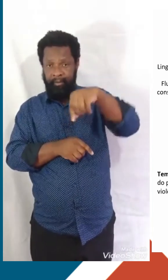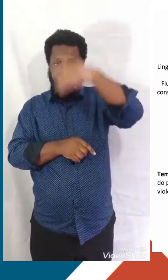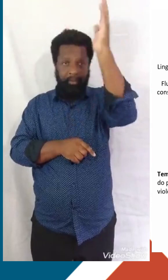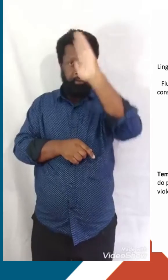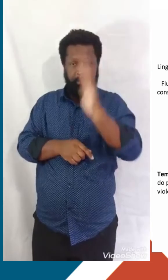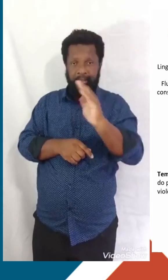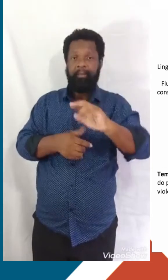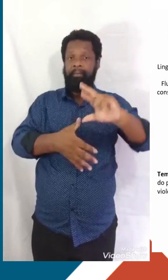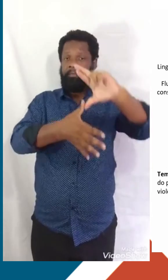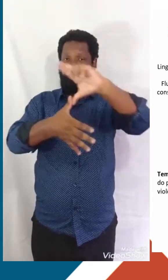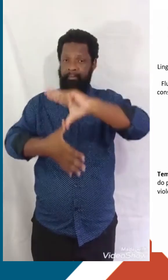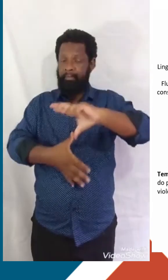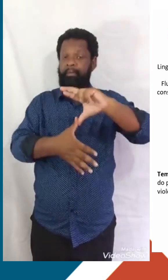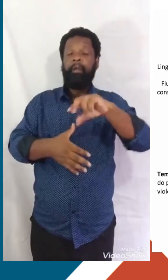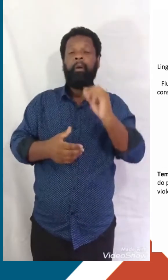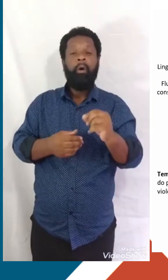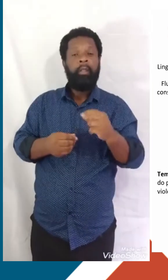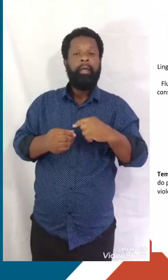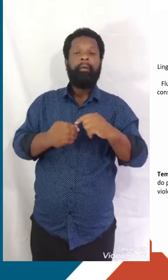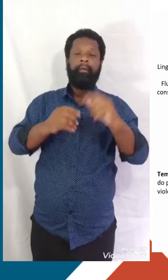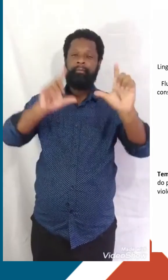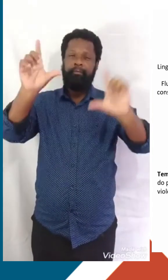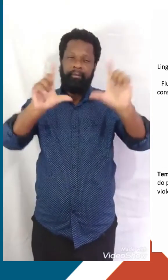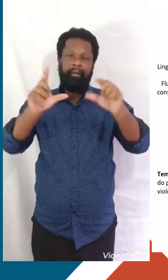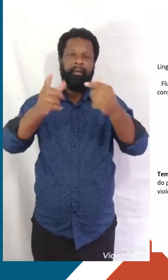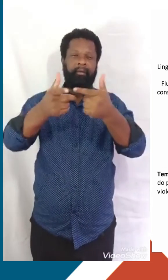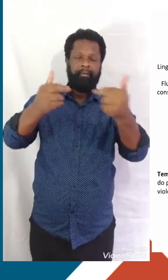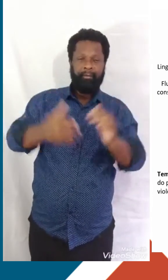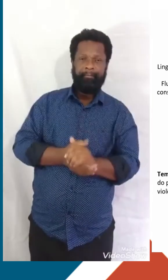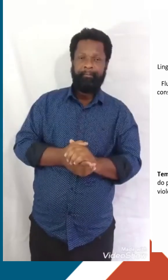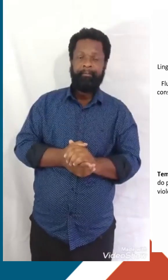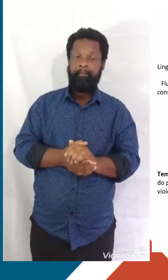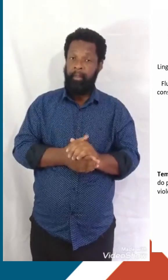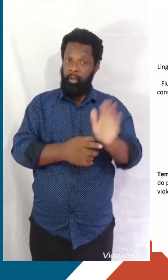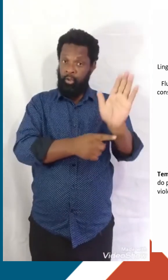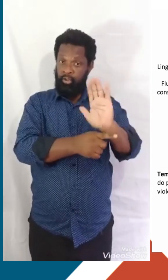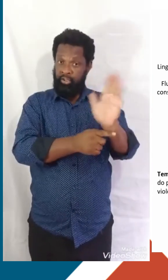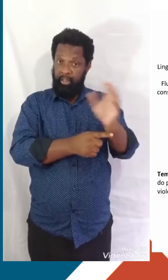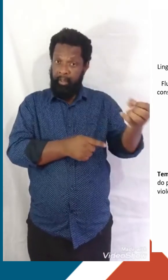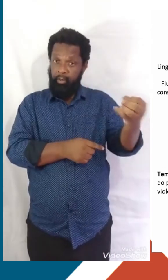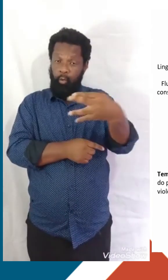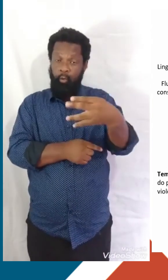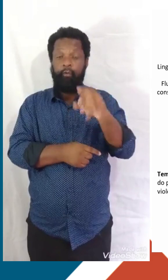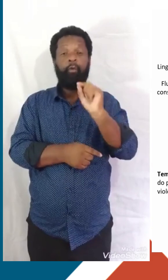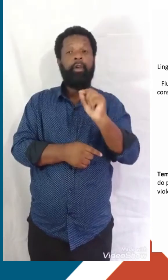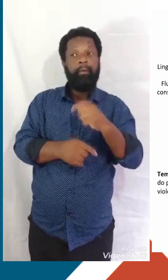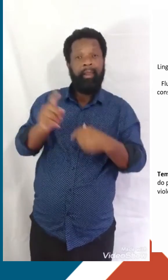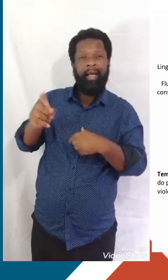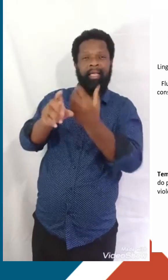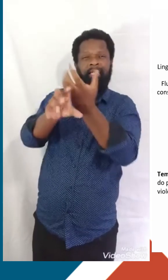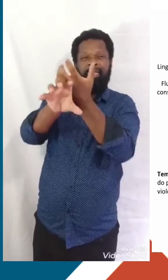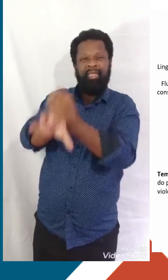Brasil e na América Latina através das mídias. No cinema novo, nós temos a problemática do sertão,